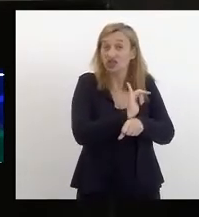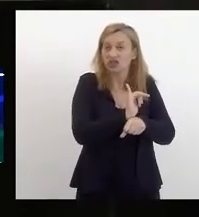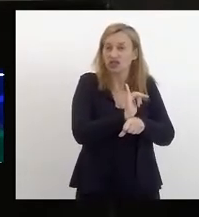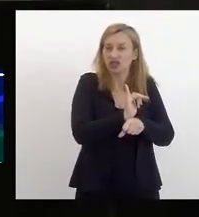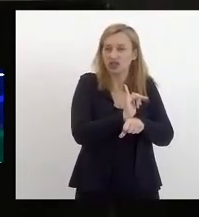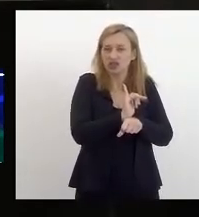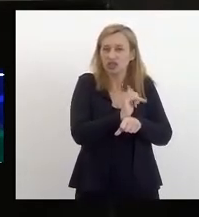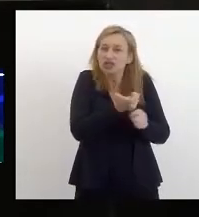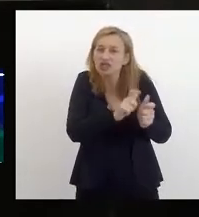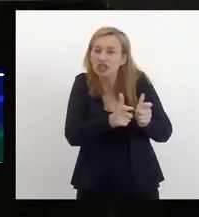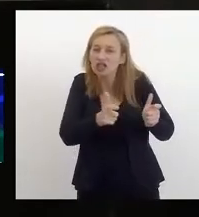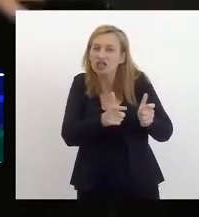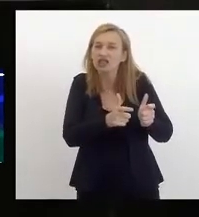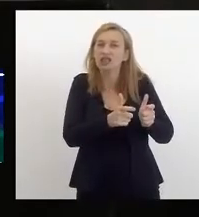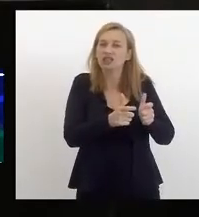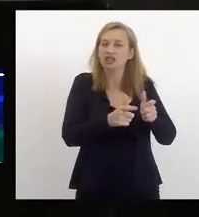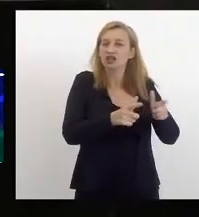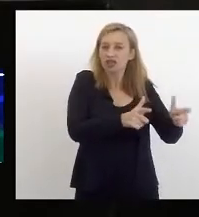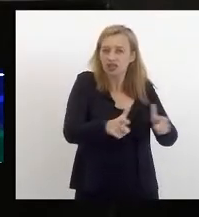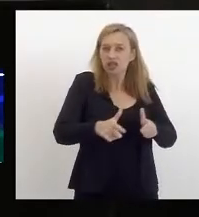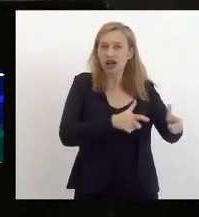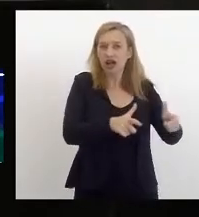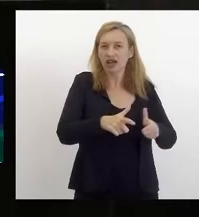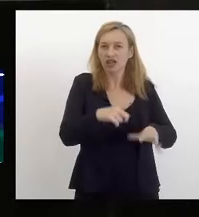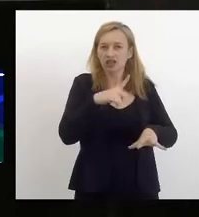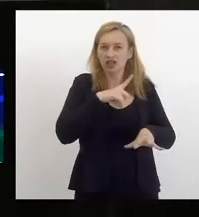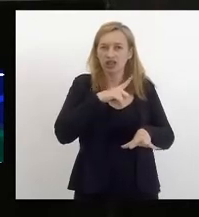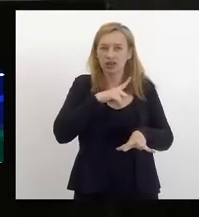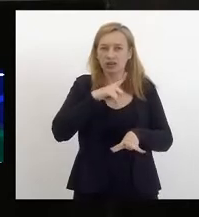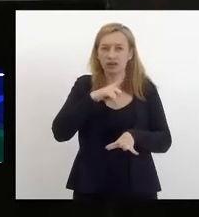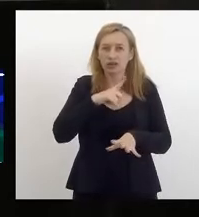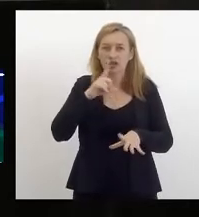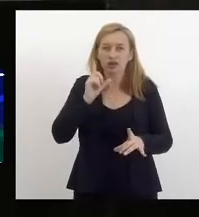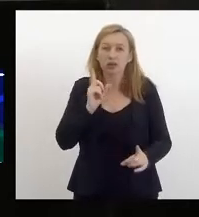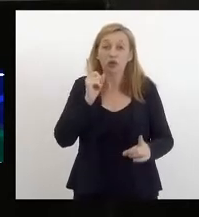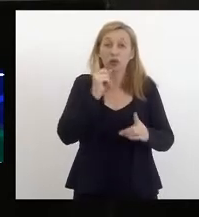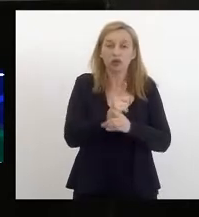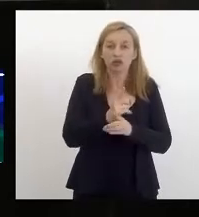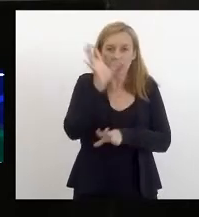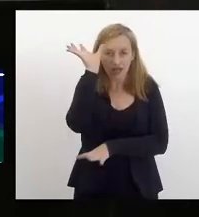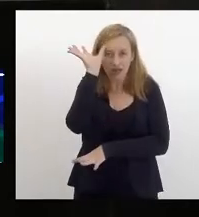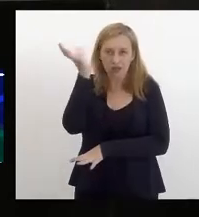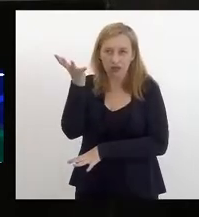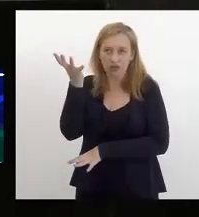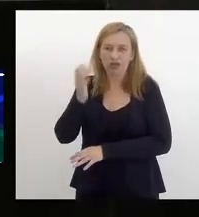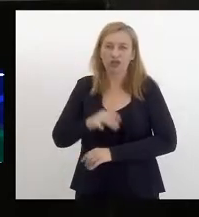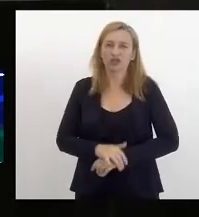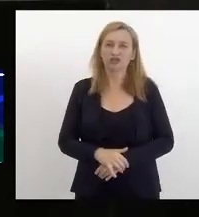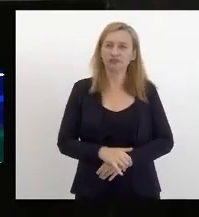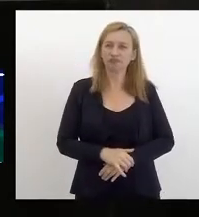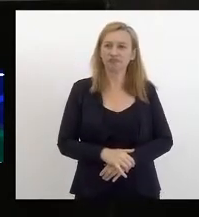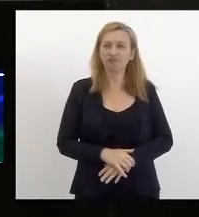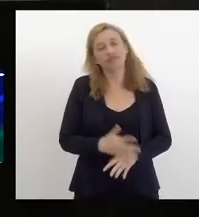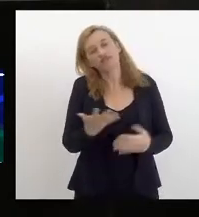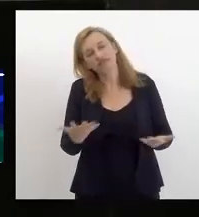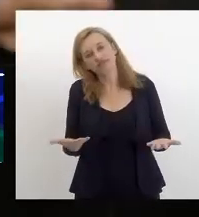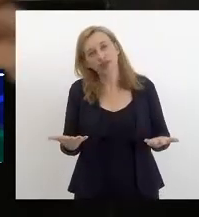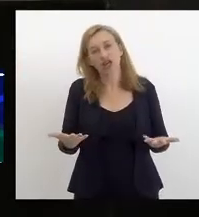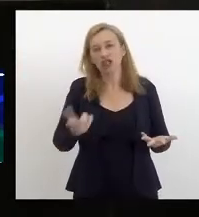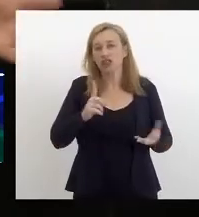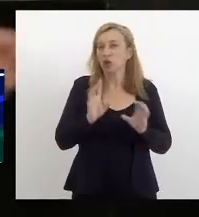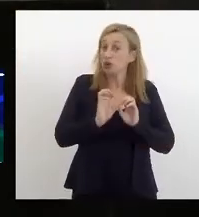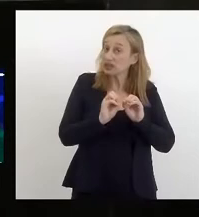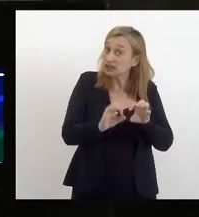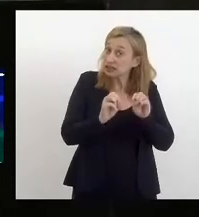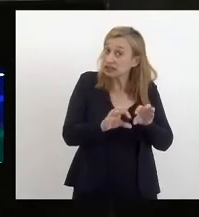pequenos em pequenas áreas físicas soluções encontradas é que talvez não sejam não sejam